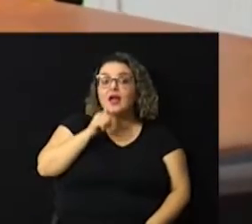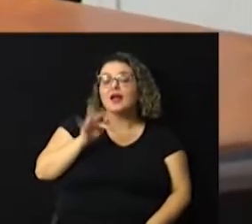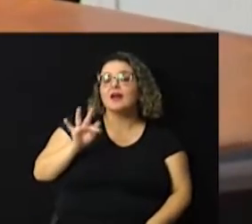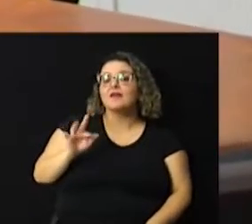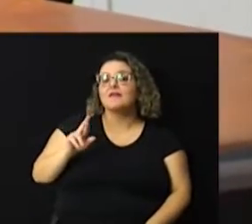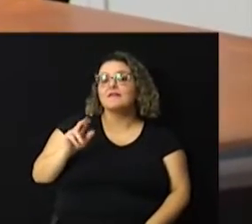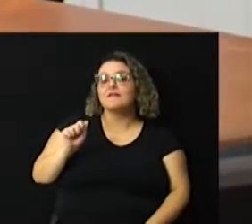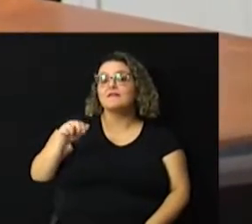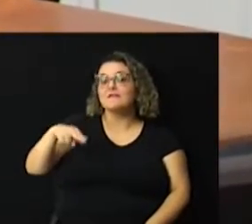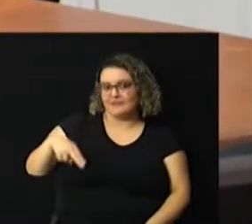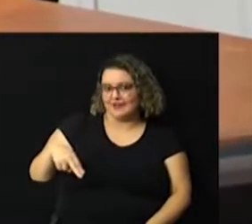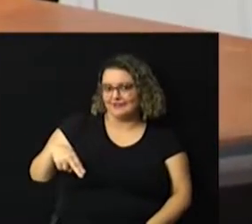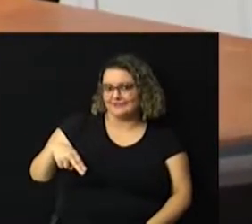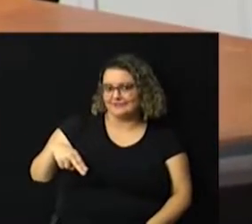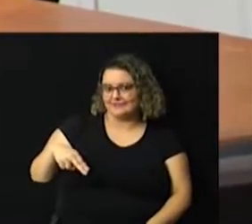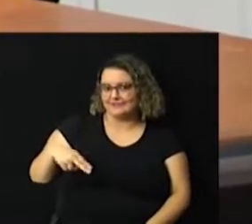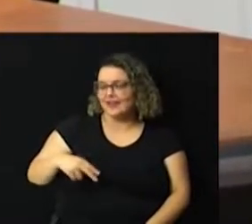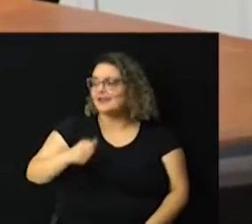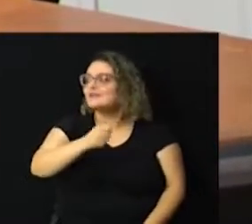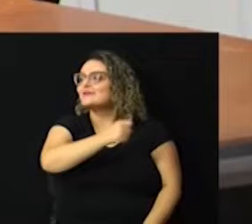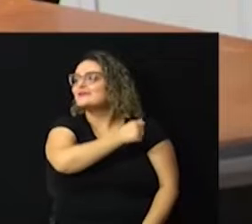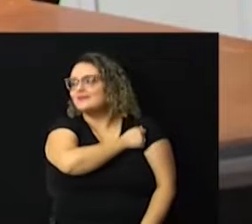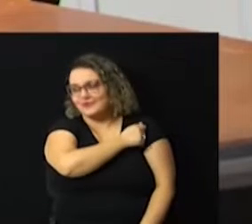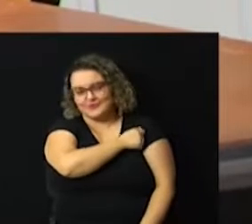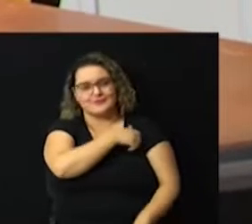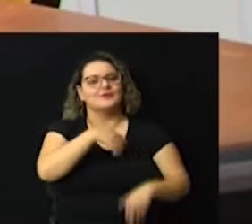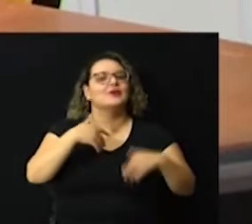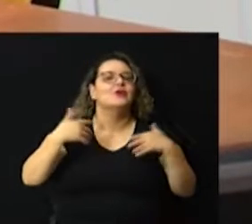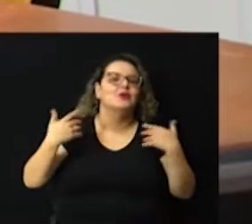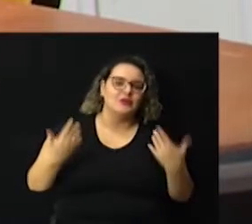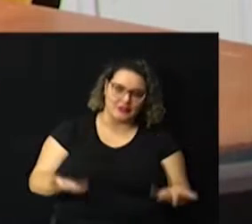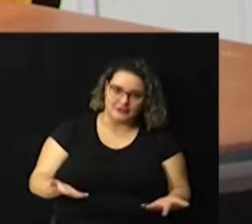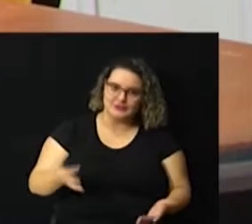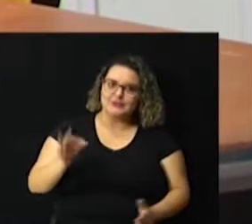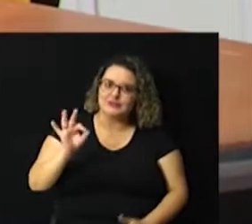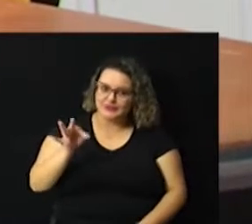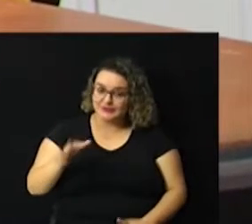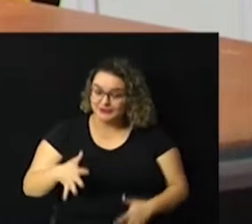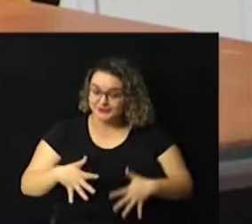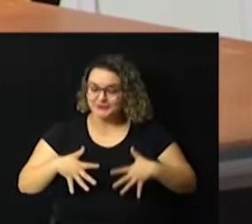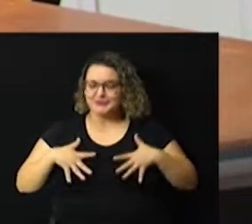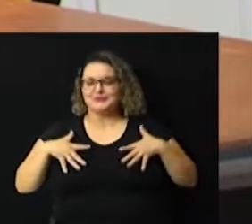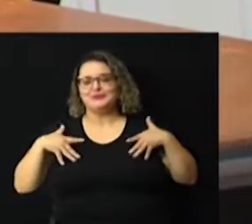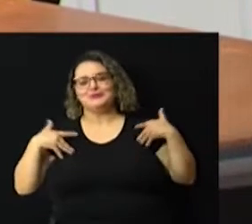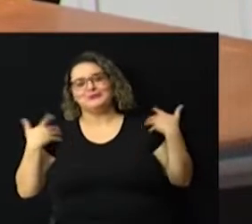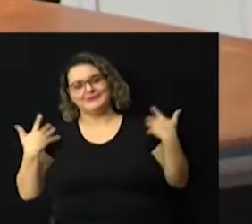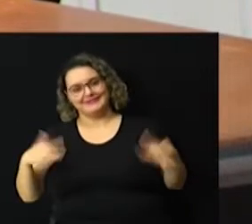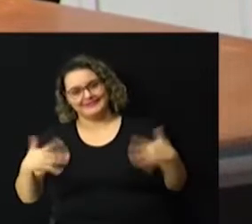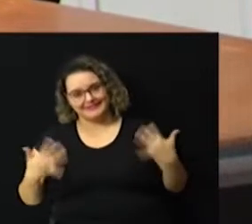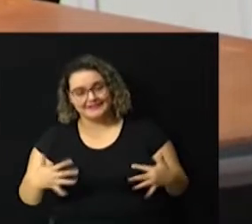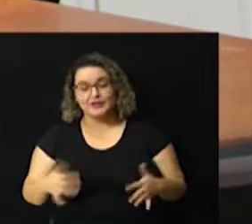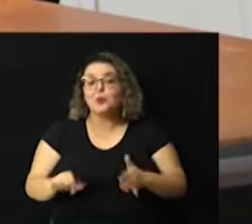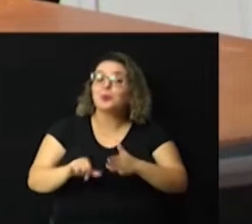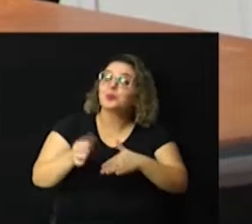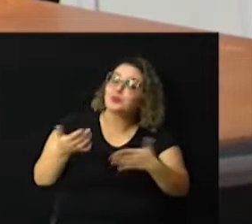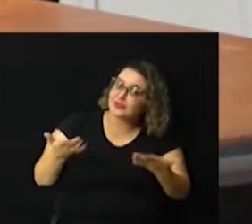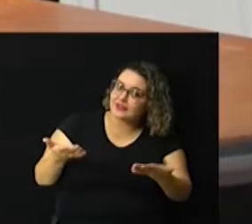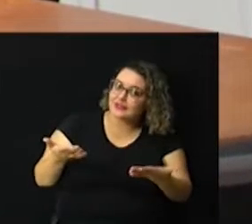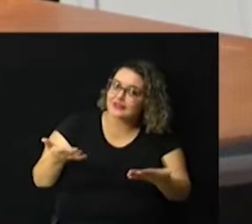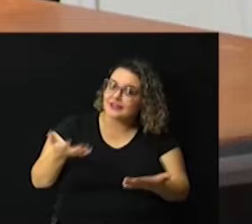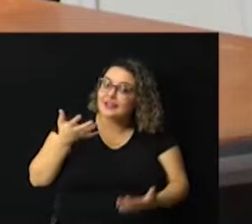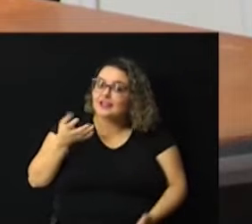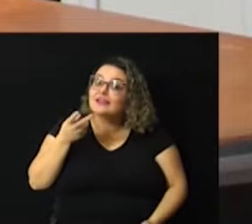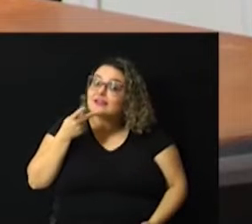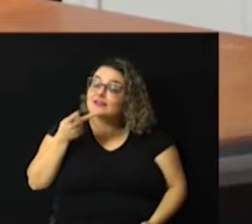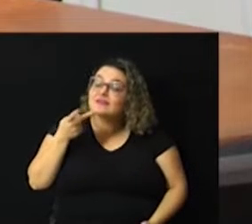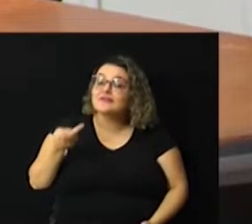como Professora Fran entre os alunos, certamente está muito orgulhosa, né? Primeiramente, gostaria que